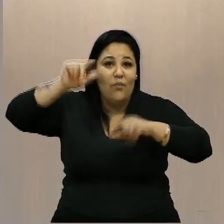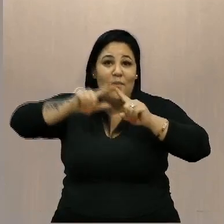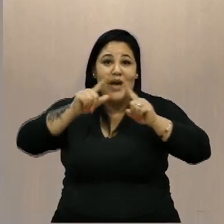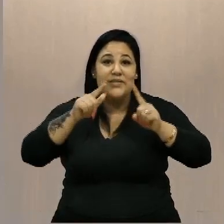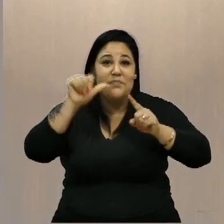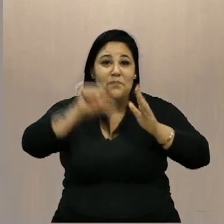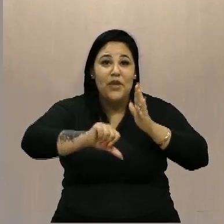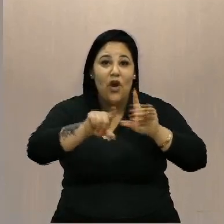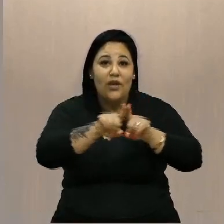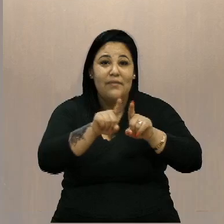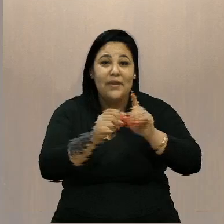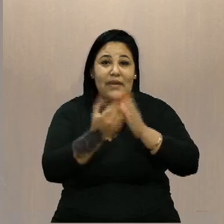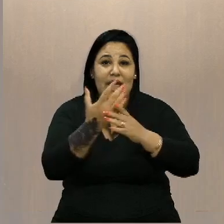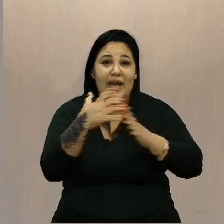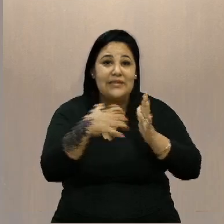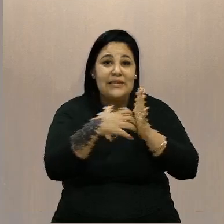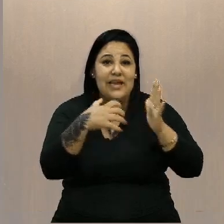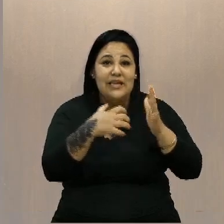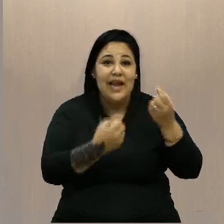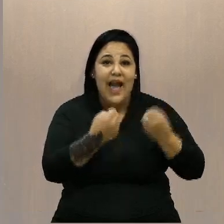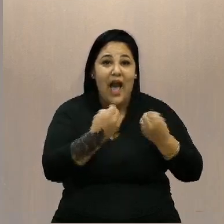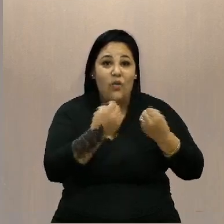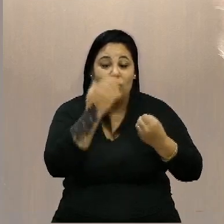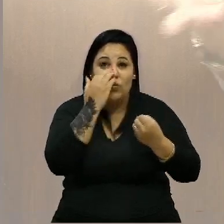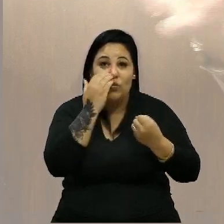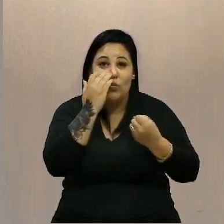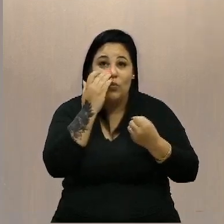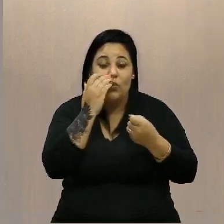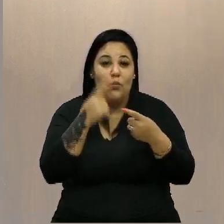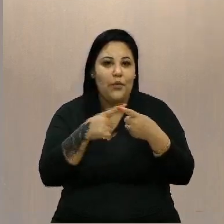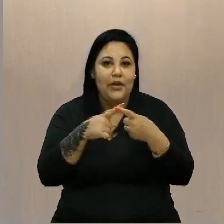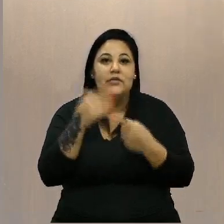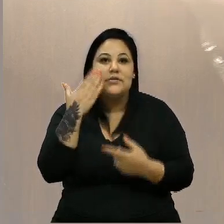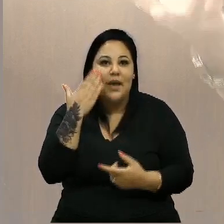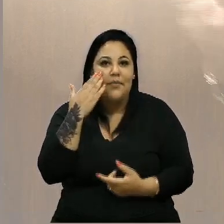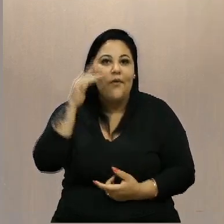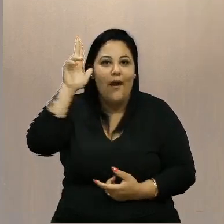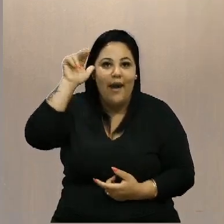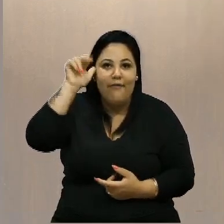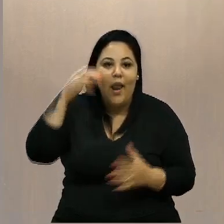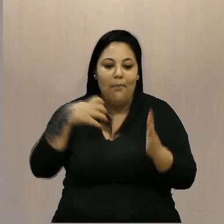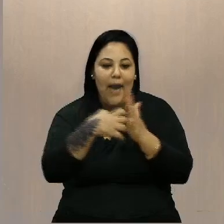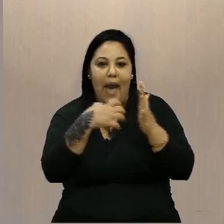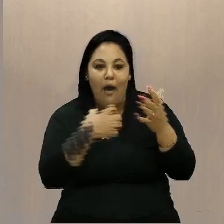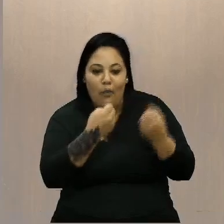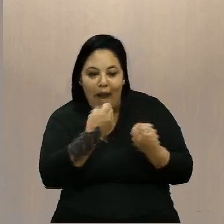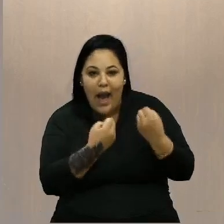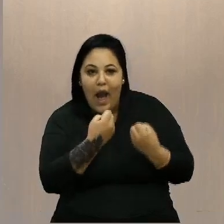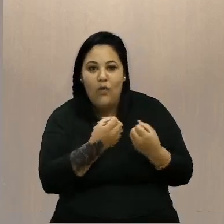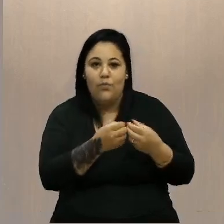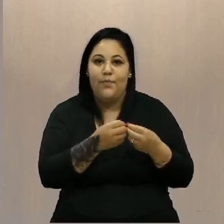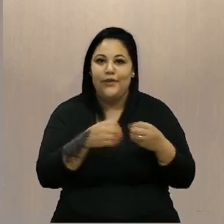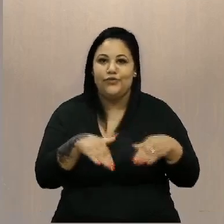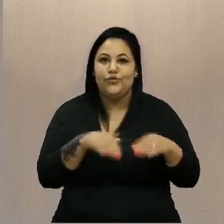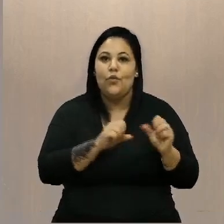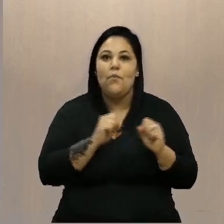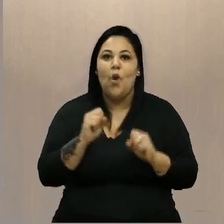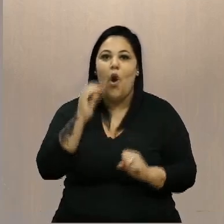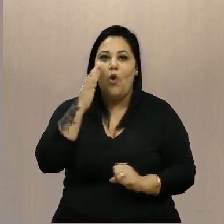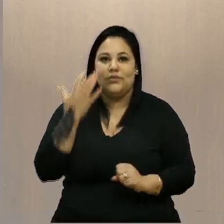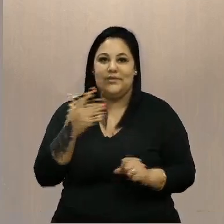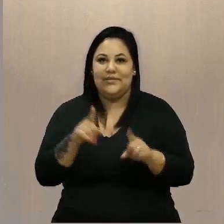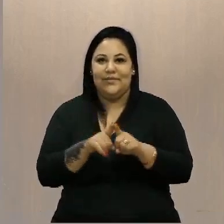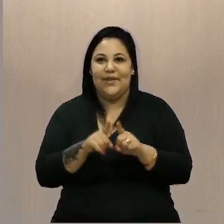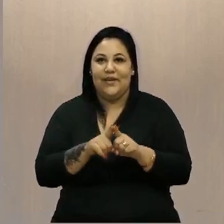ocasionar acidentes. A gente sabe, um cavalo se bate num carro, o prejuízo que pode dar, inclusive, para